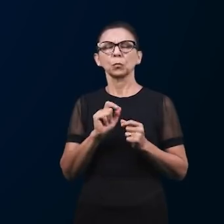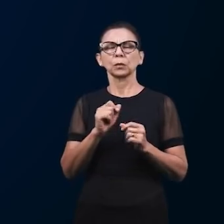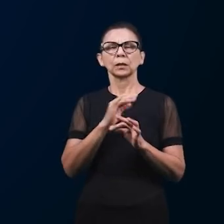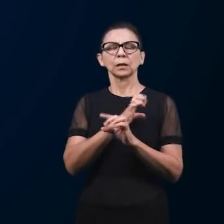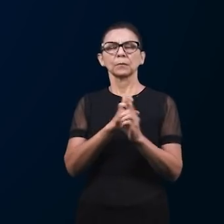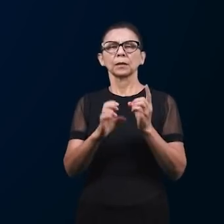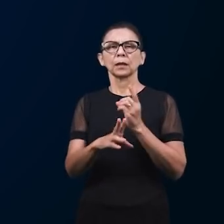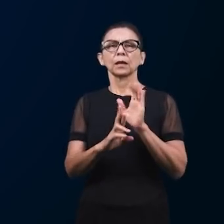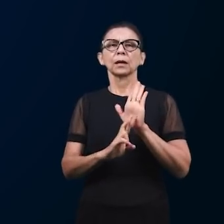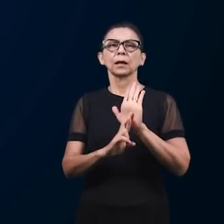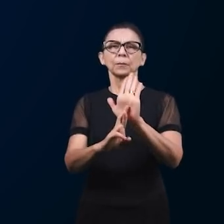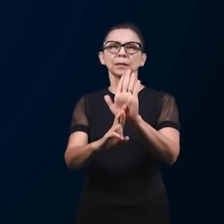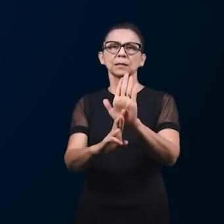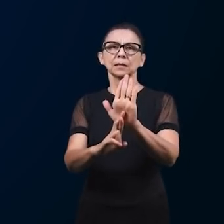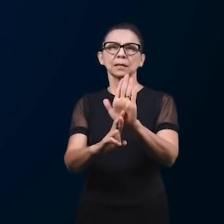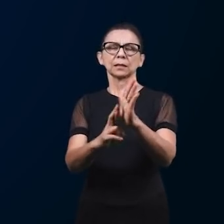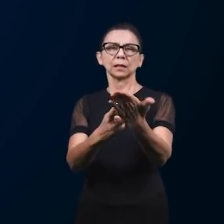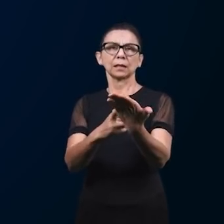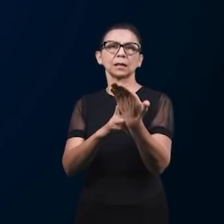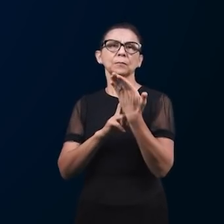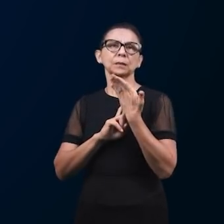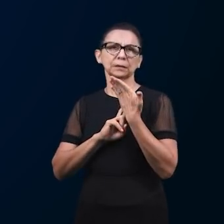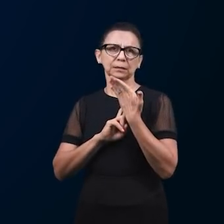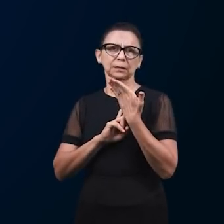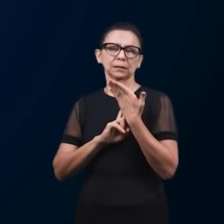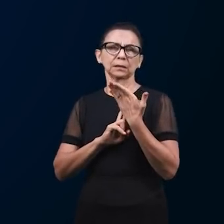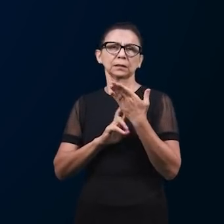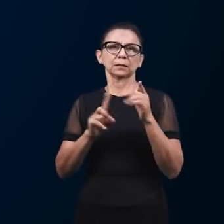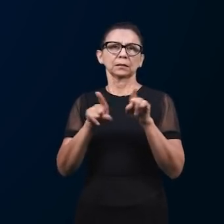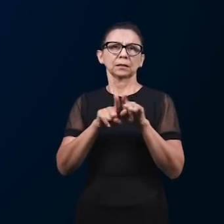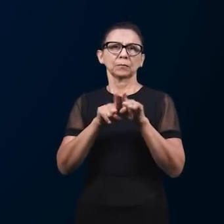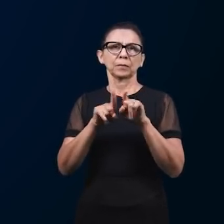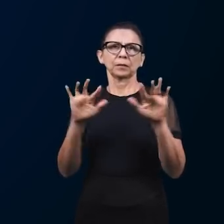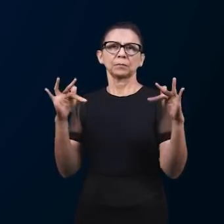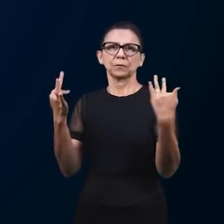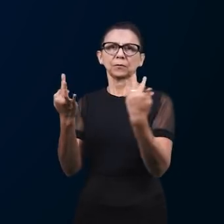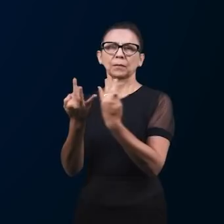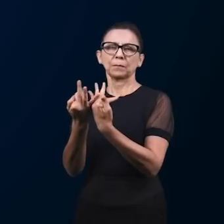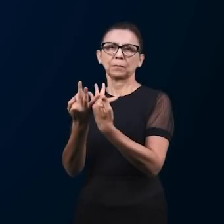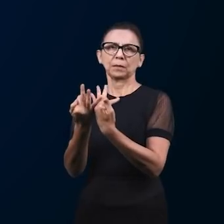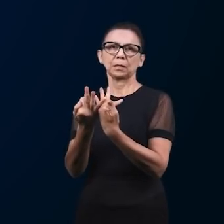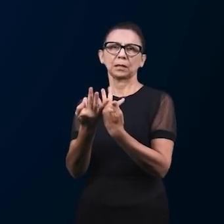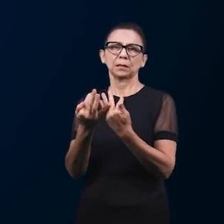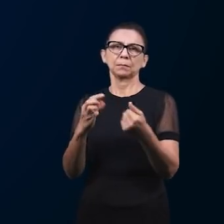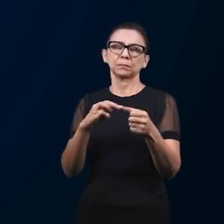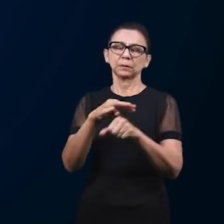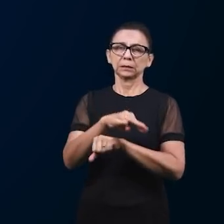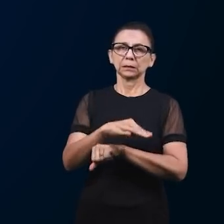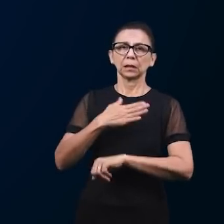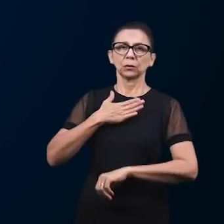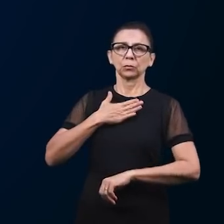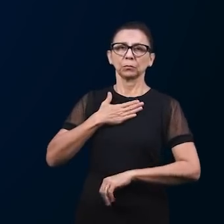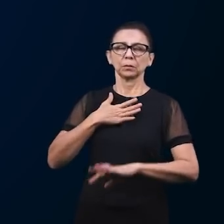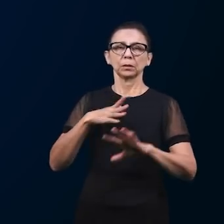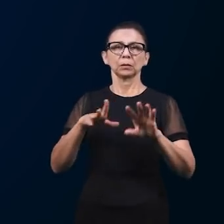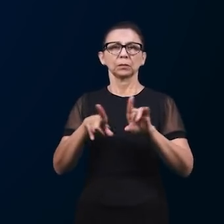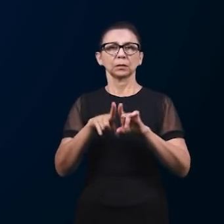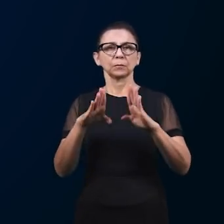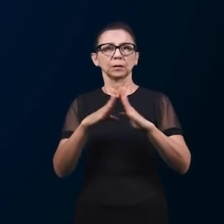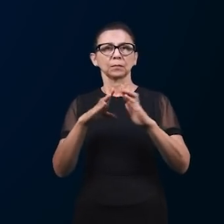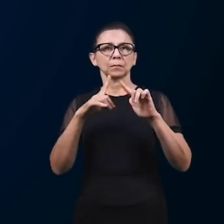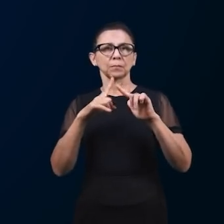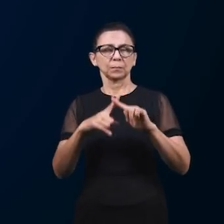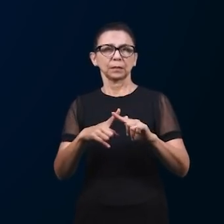a EBD para a minha vida, para a minha família, para meu ministério e também para